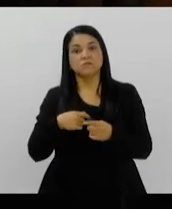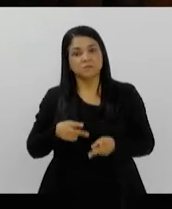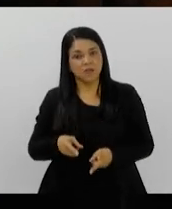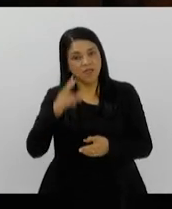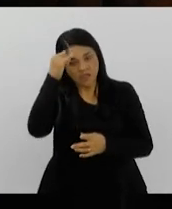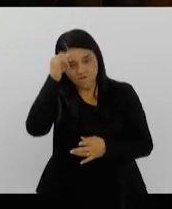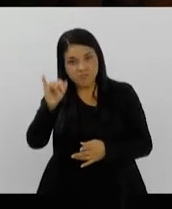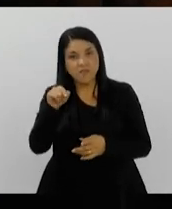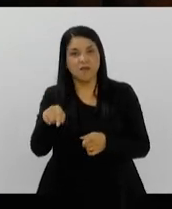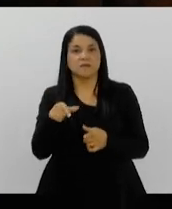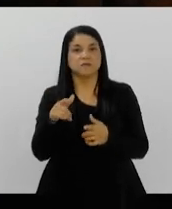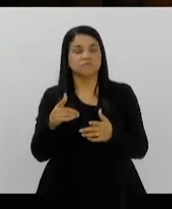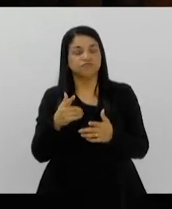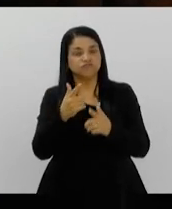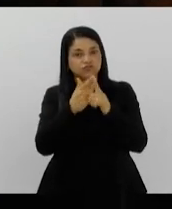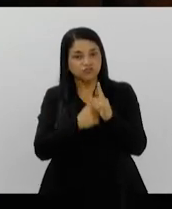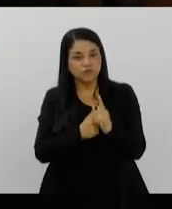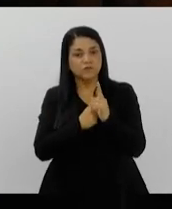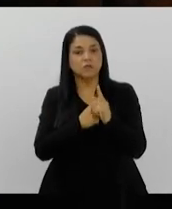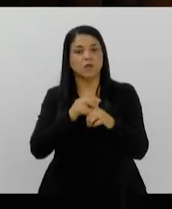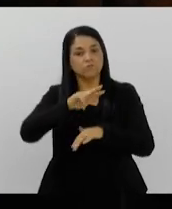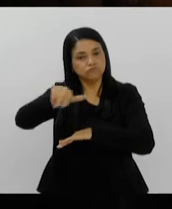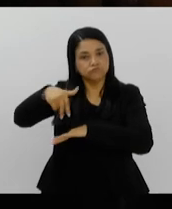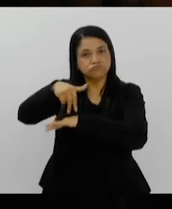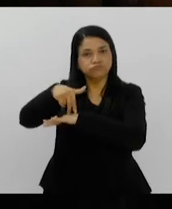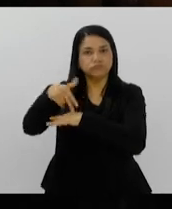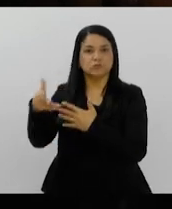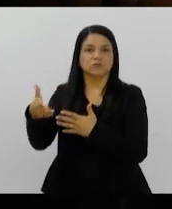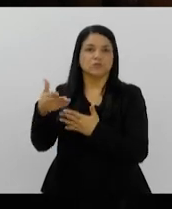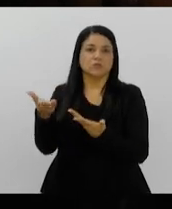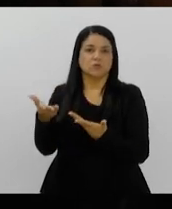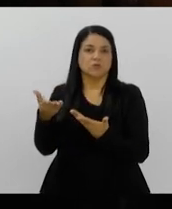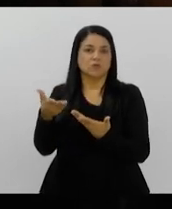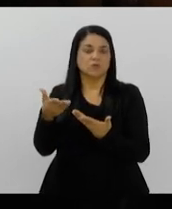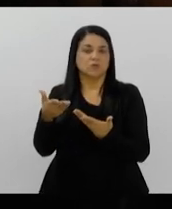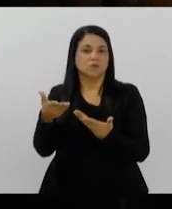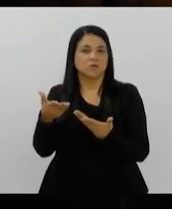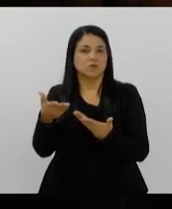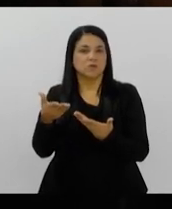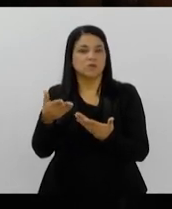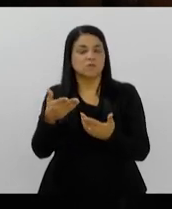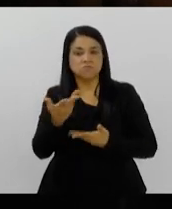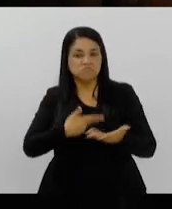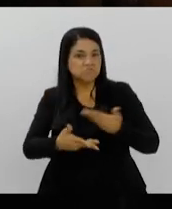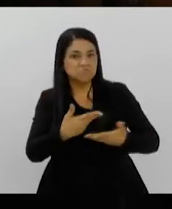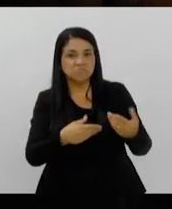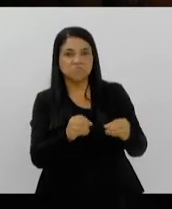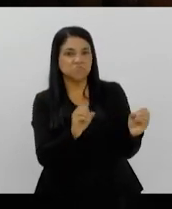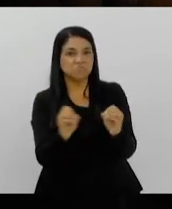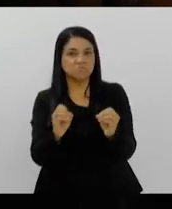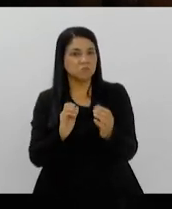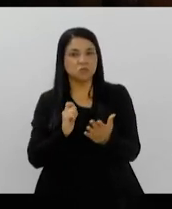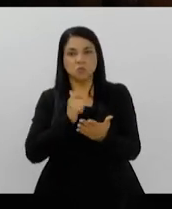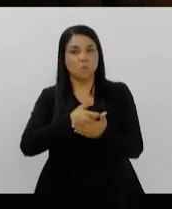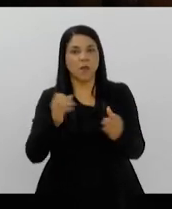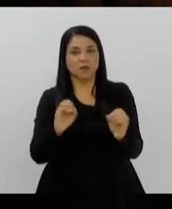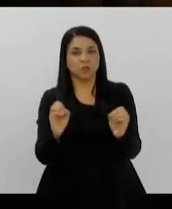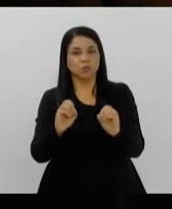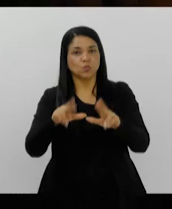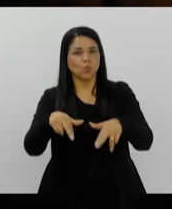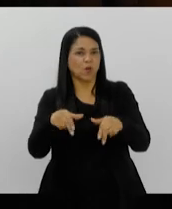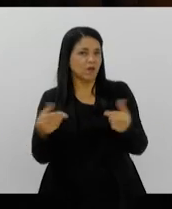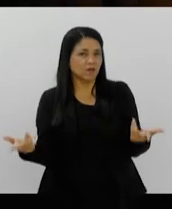colecionando dívidas com o governo do Estado para empurrar com a barriga, para renegociar e para não pagar muito, não pagar nunca.